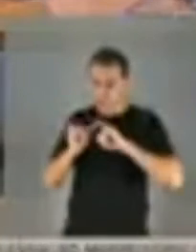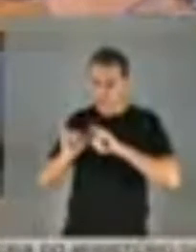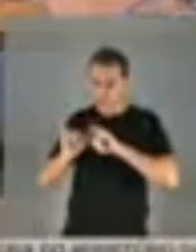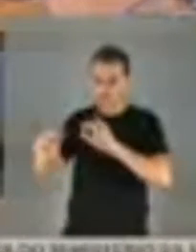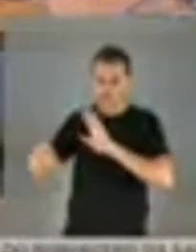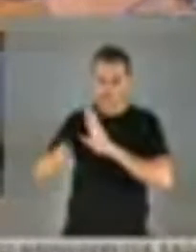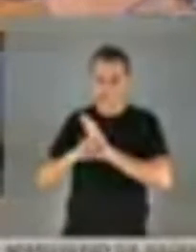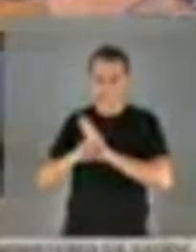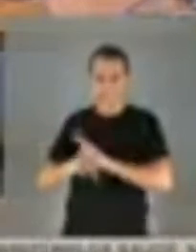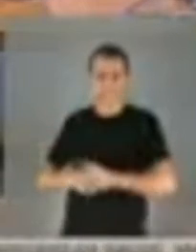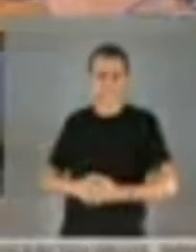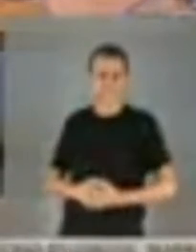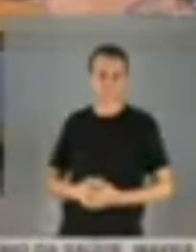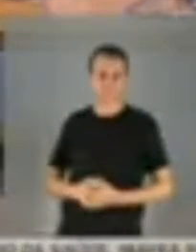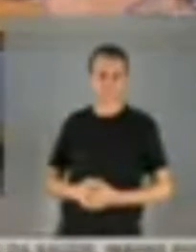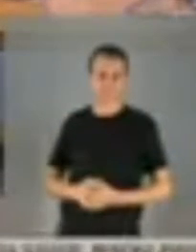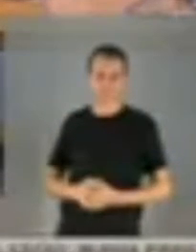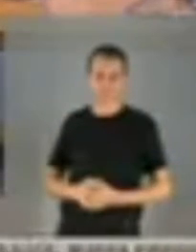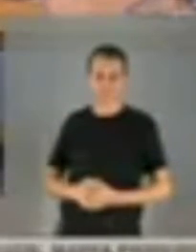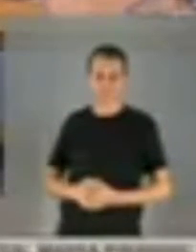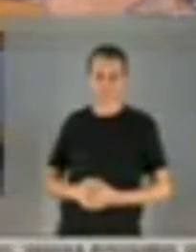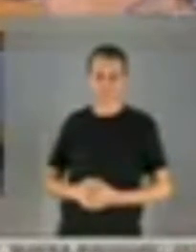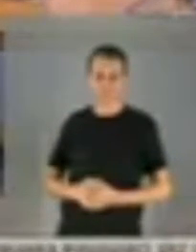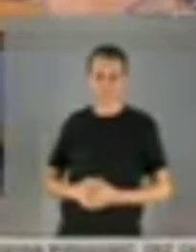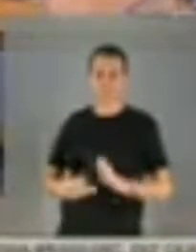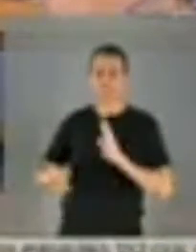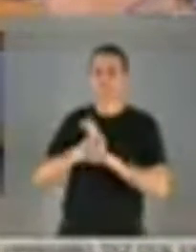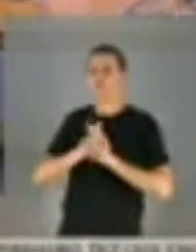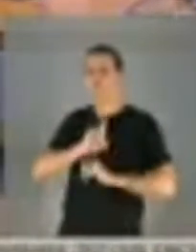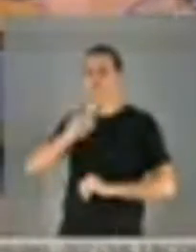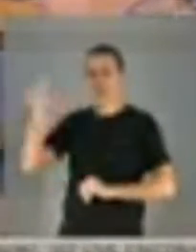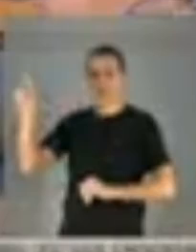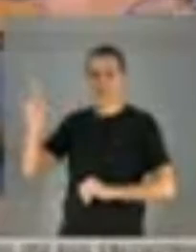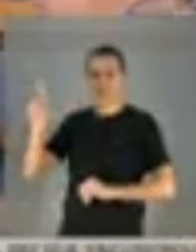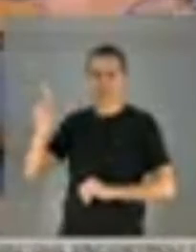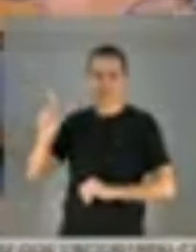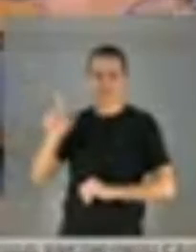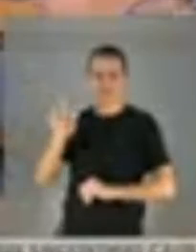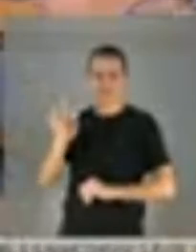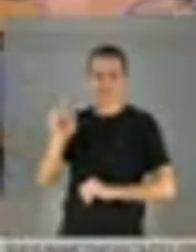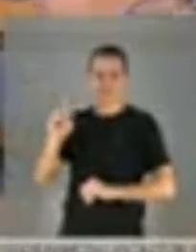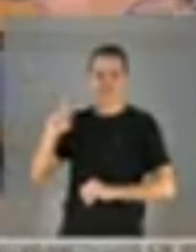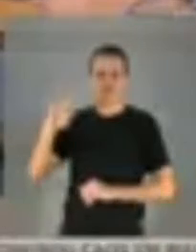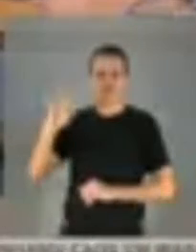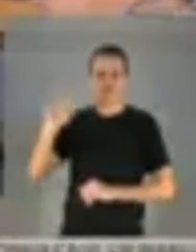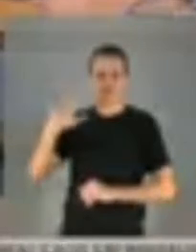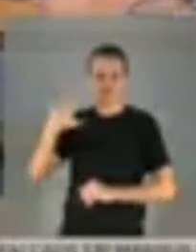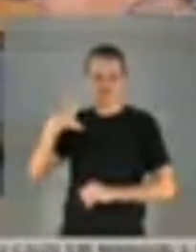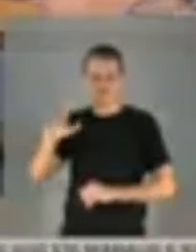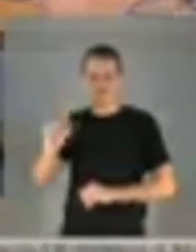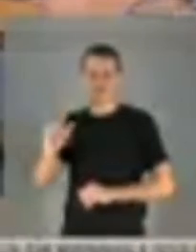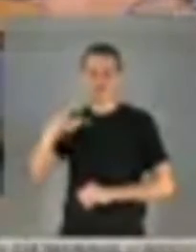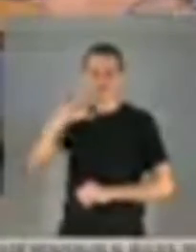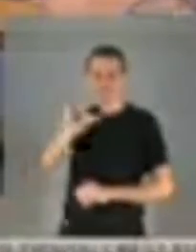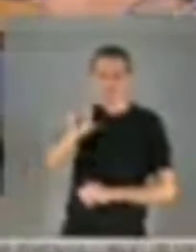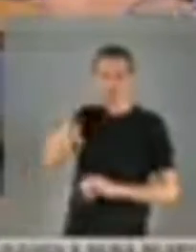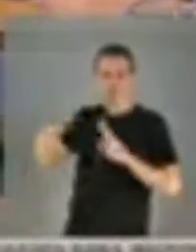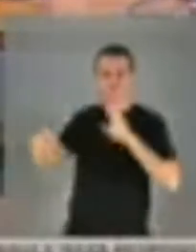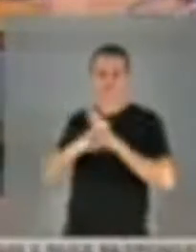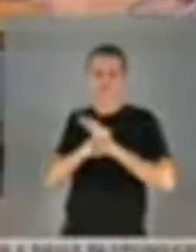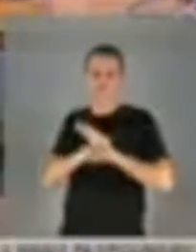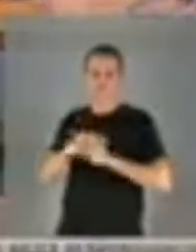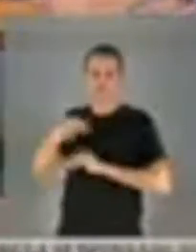por exemplo, lá em Fortaleza, 9 comentaram sobre o consórcio